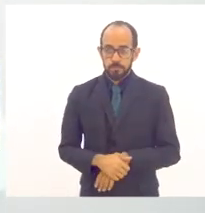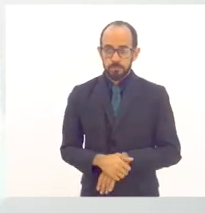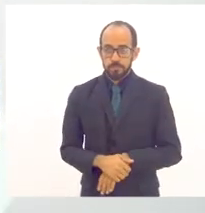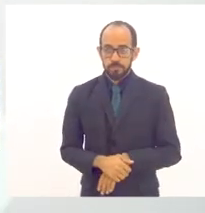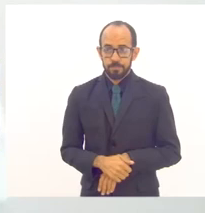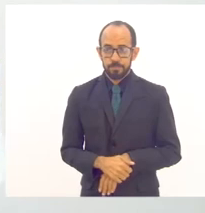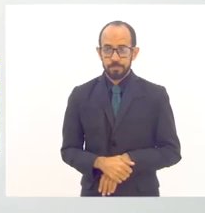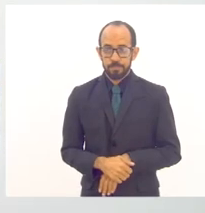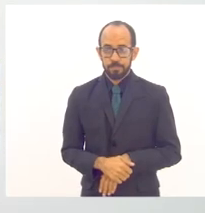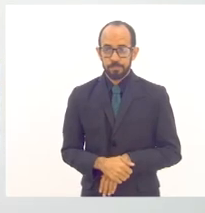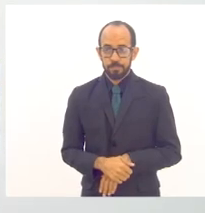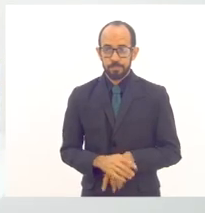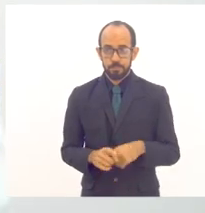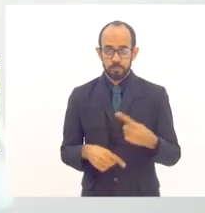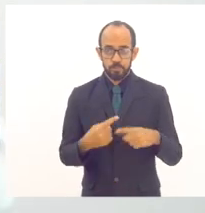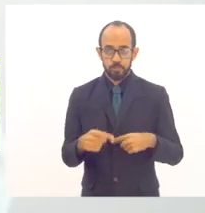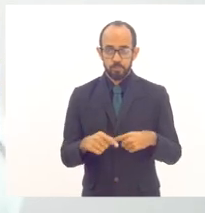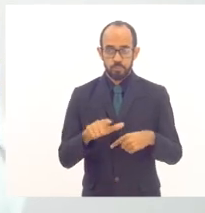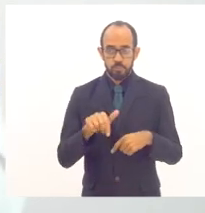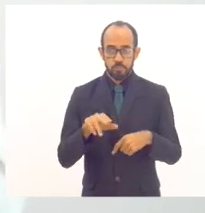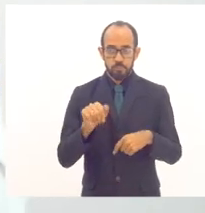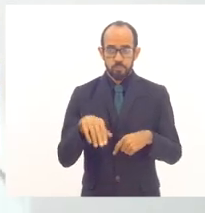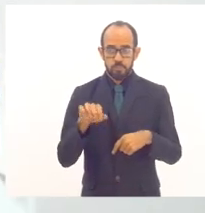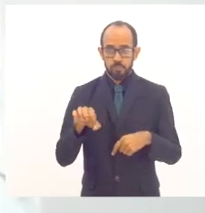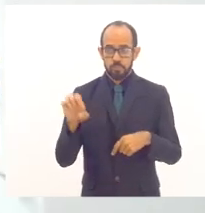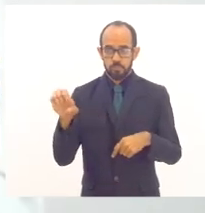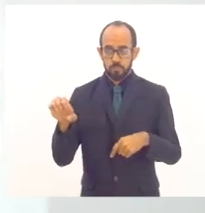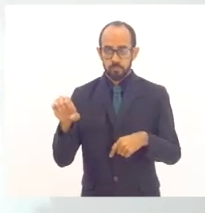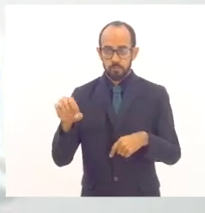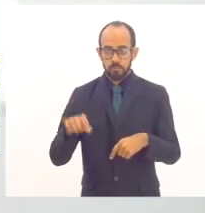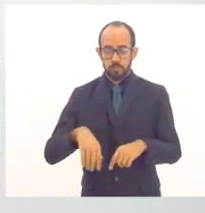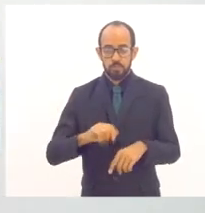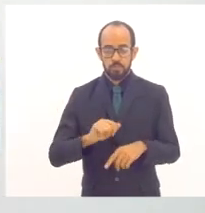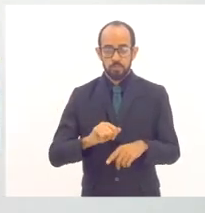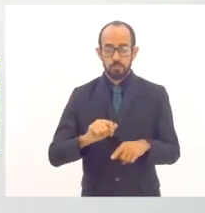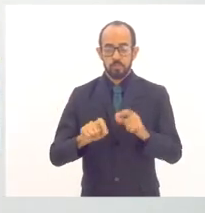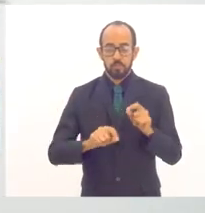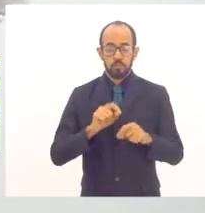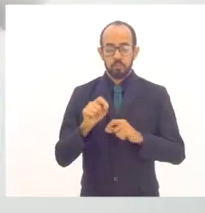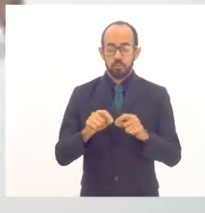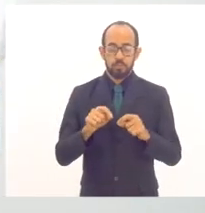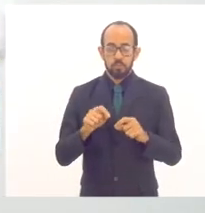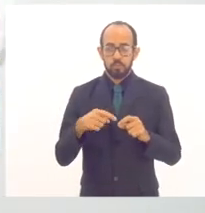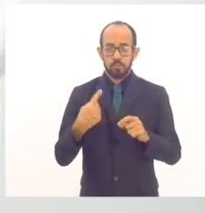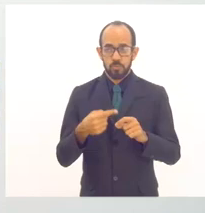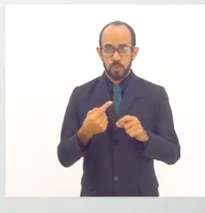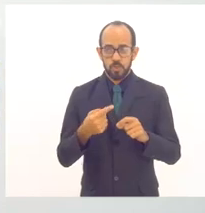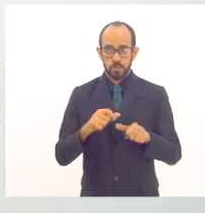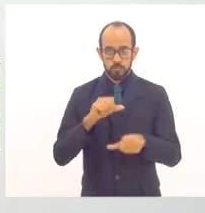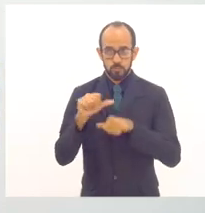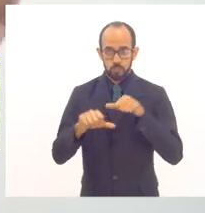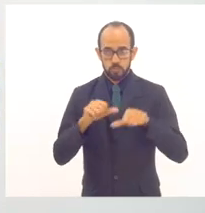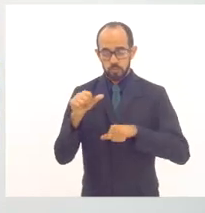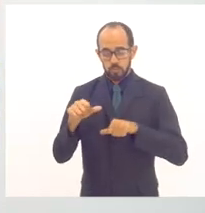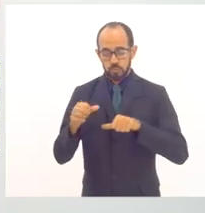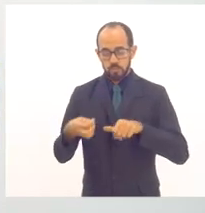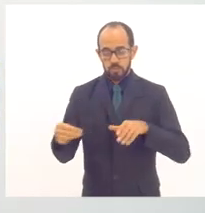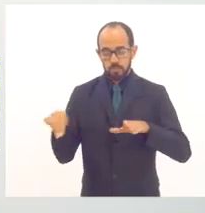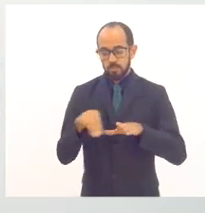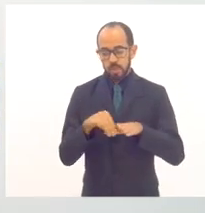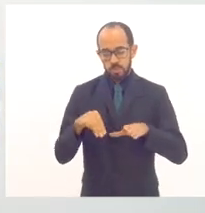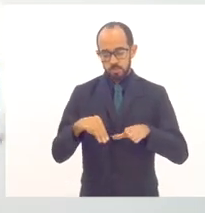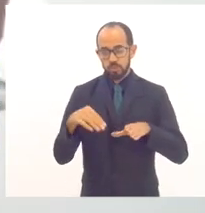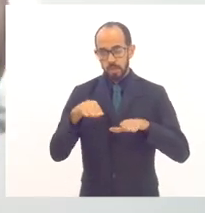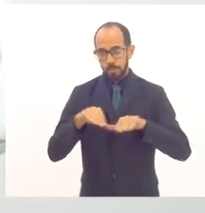ouvirmos a Luciene, que está aqui do nosso lado, Luciene Figueiredo, nós vamos desfazer essa mesa e chamar uma segunda